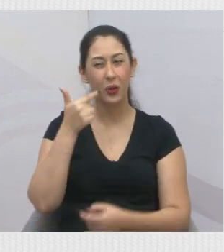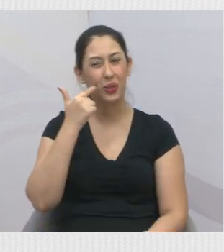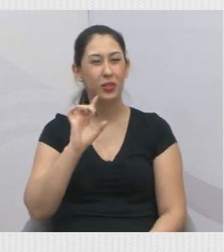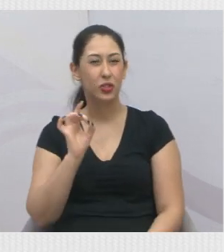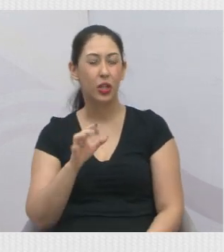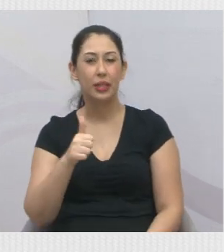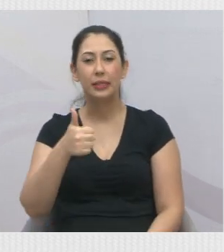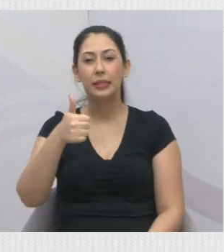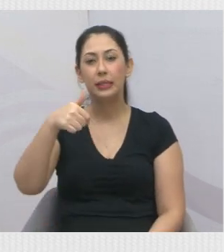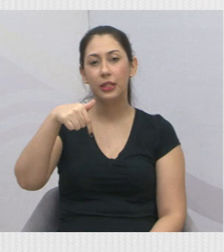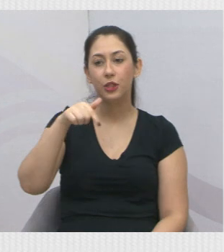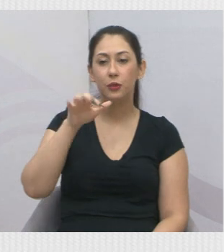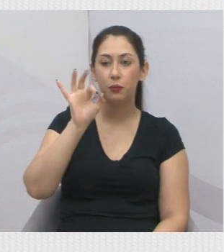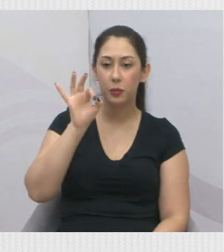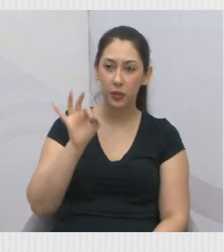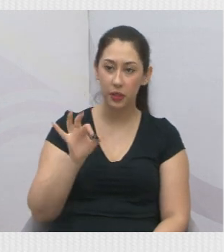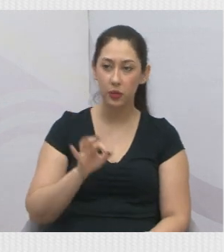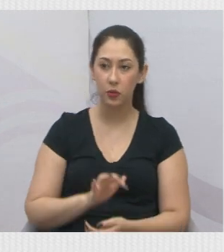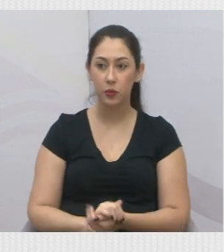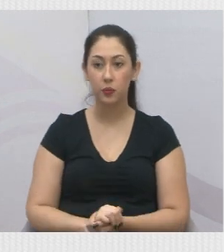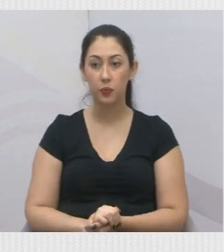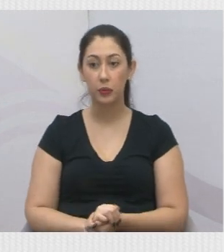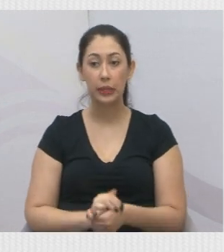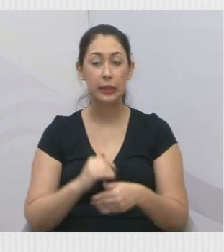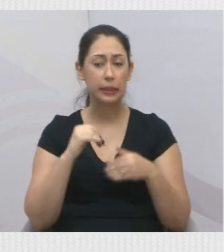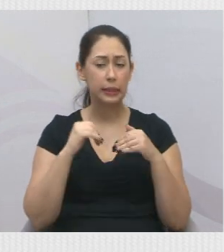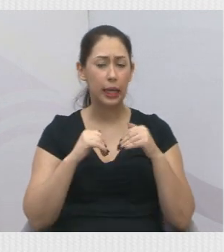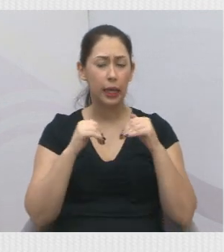Intra-orçamentário, previsão orçamentária de